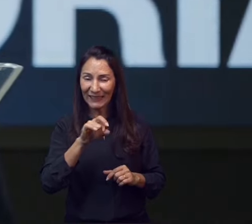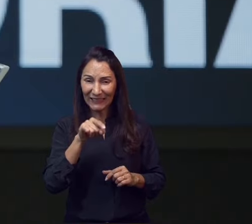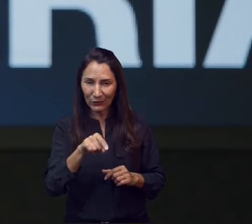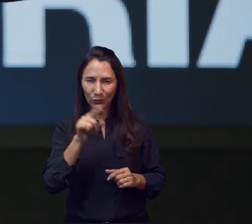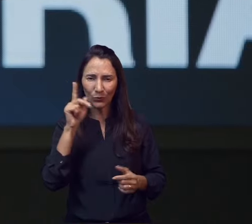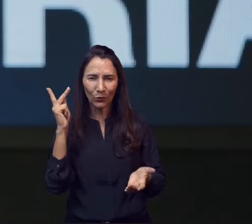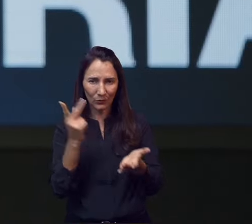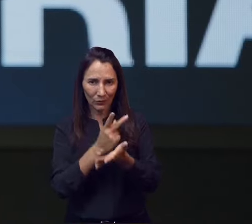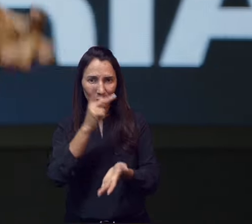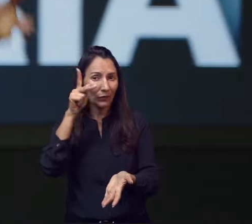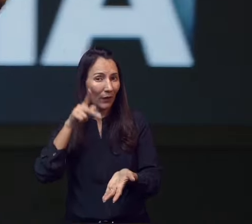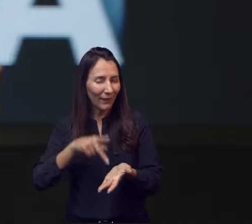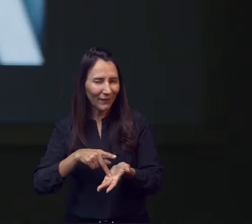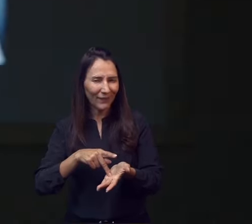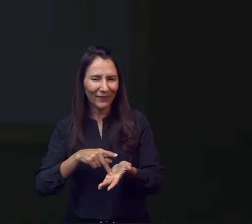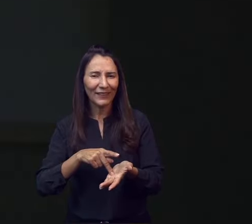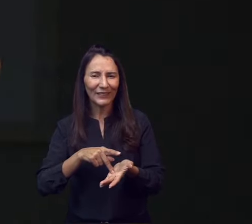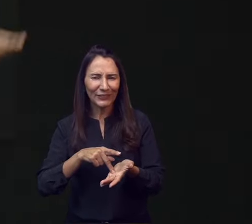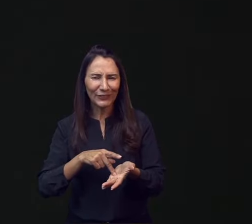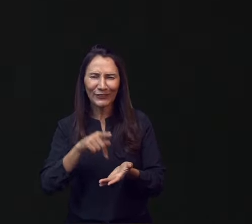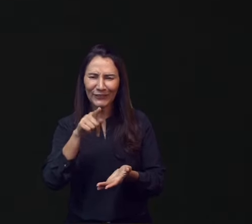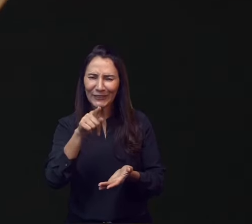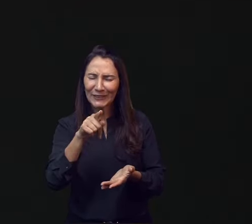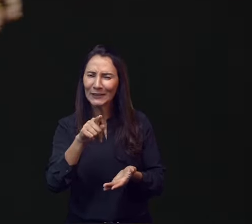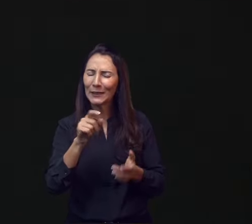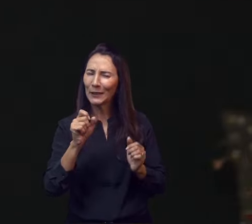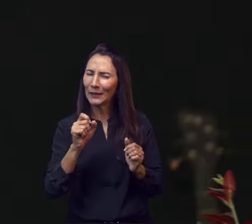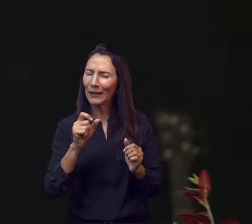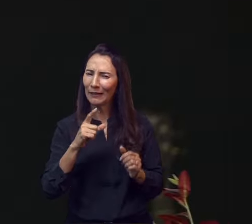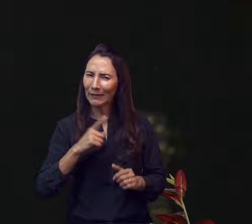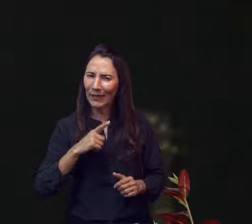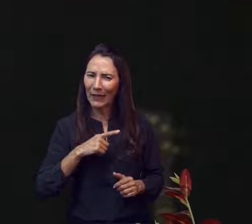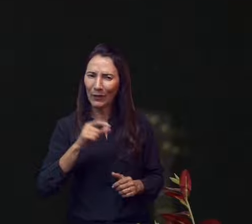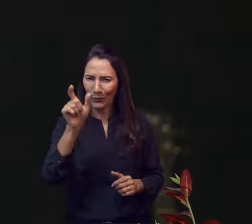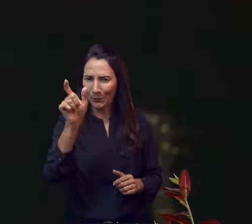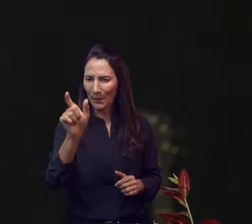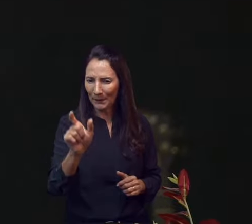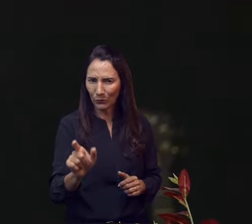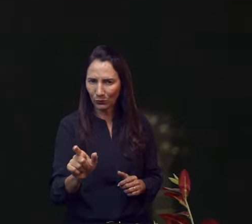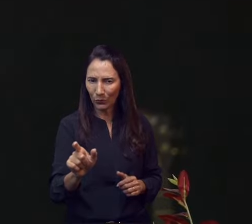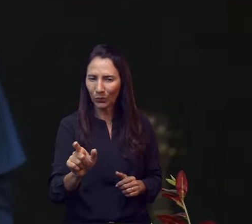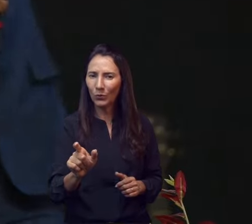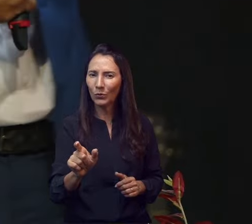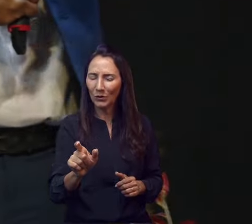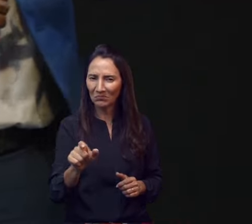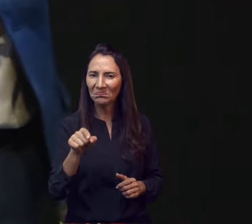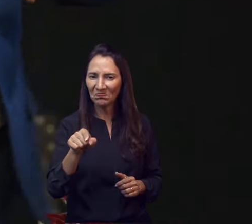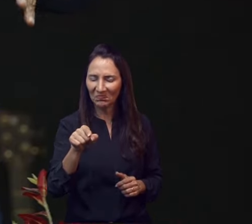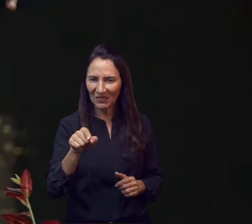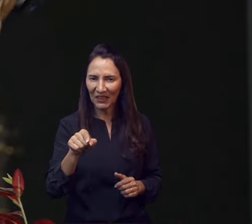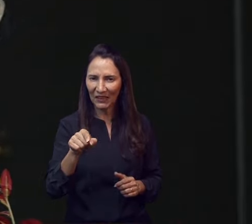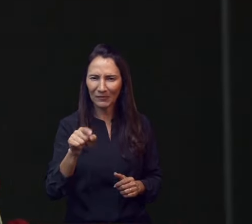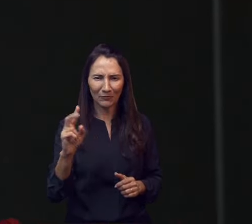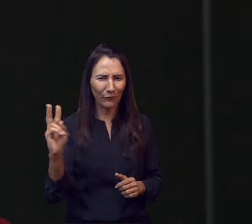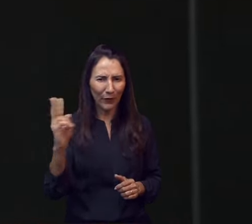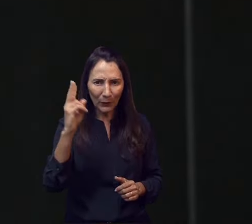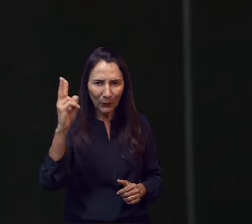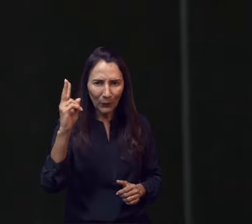acontecendo se você pode encontrar um homem nesse nível desde que late